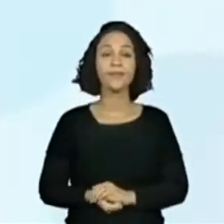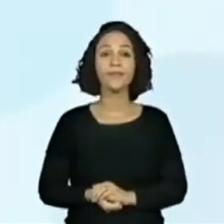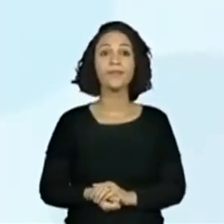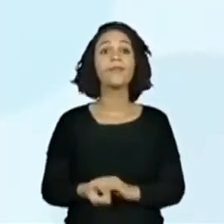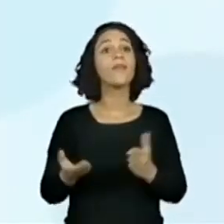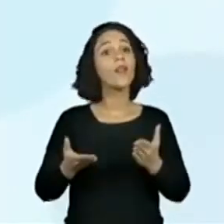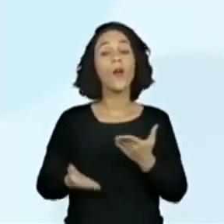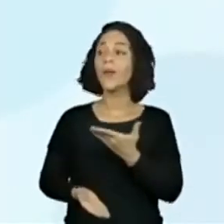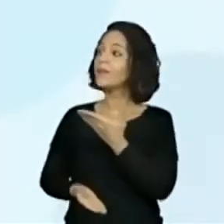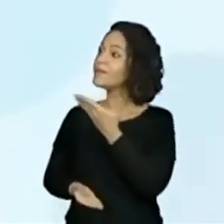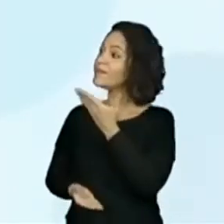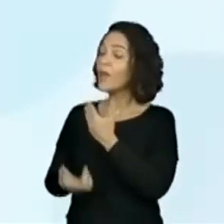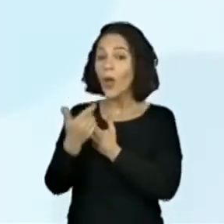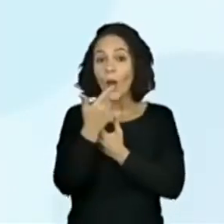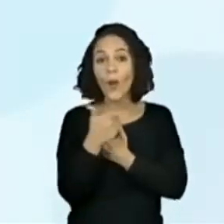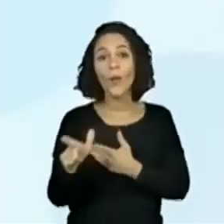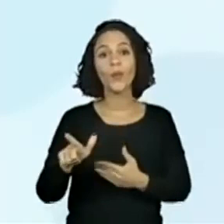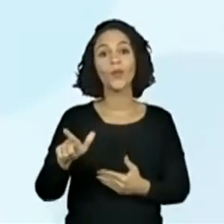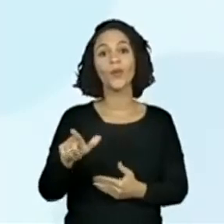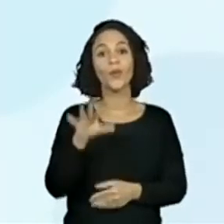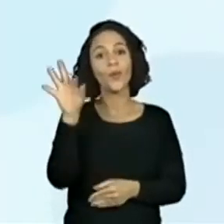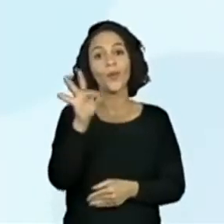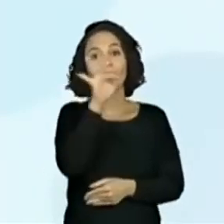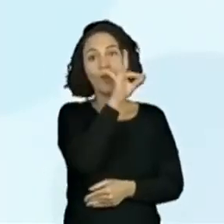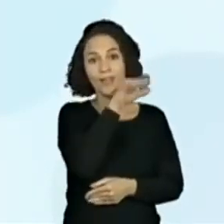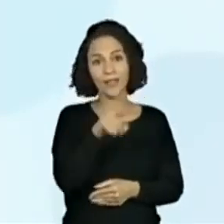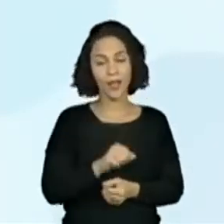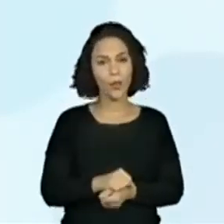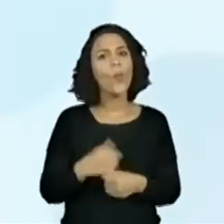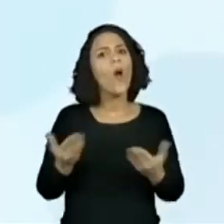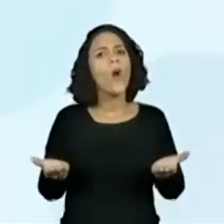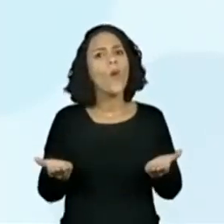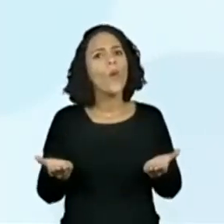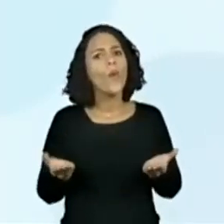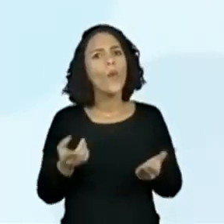Temos aqui um outro inseto. Que inseto é esse?